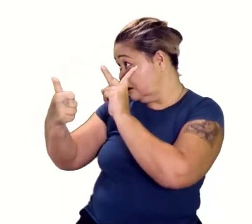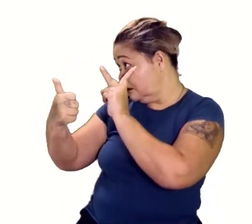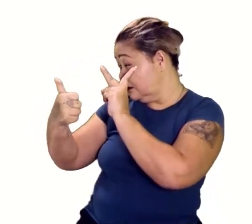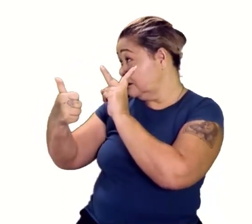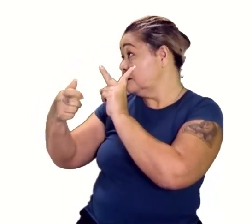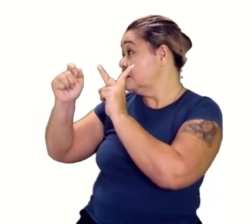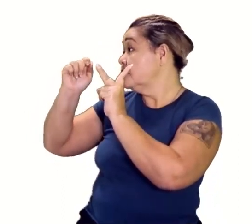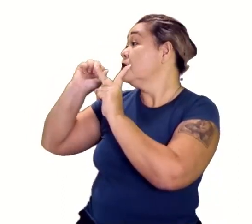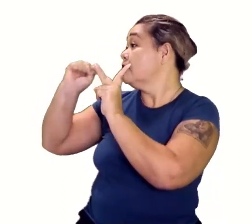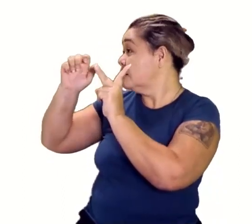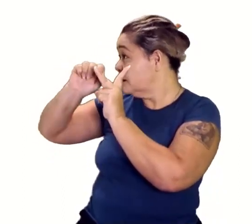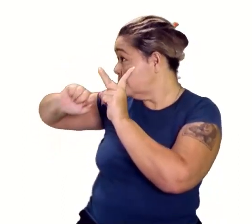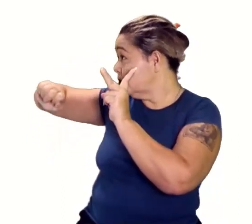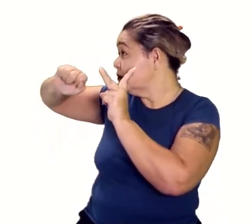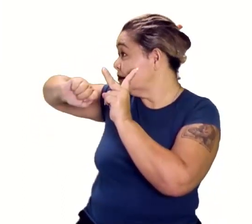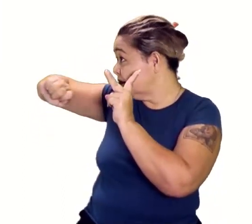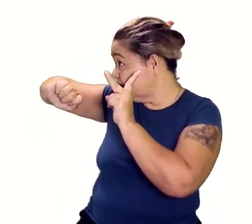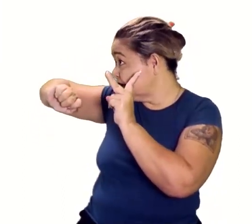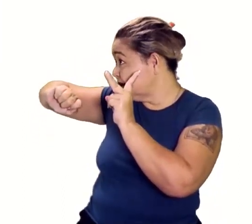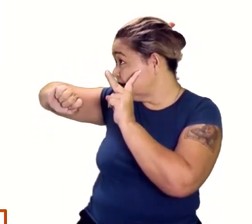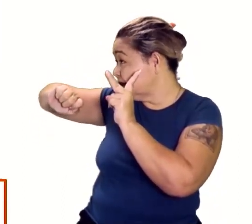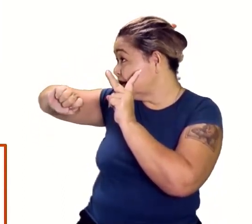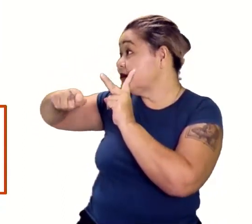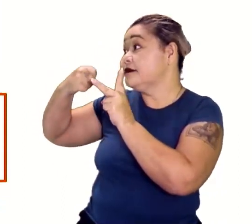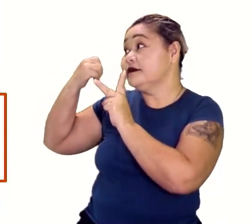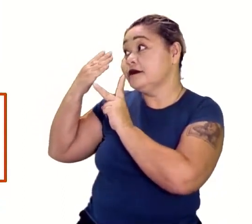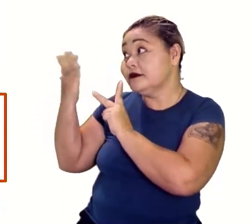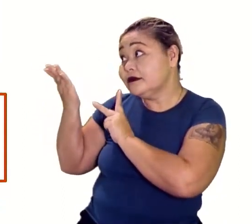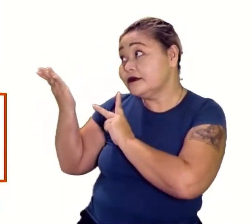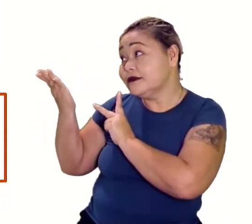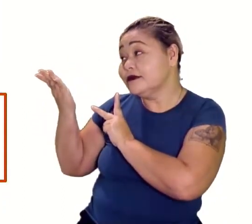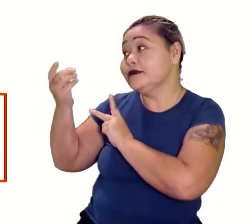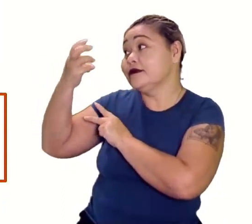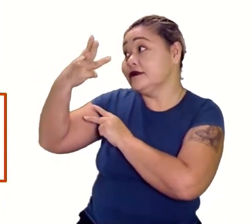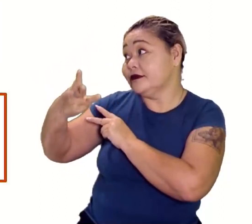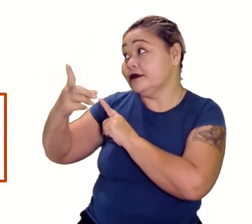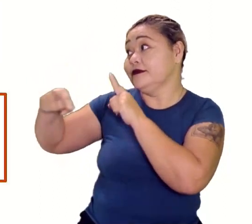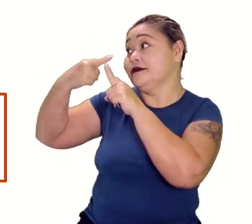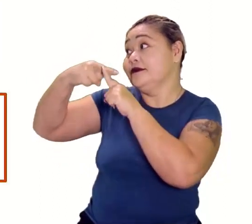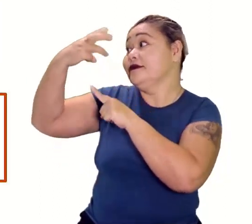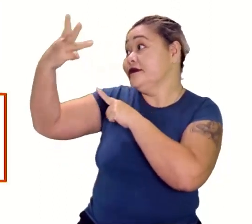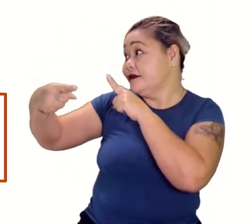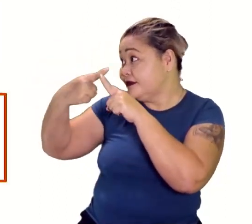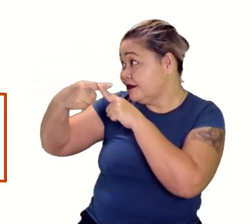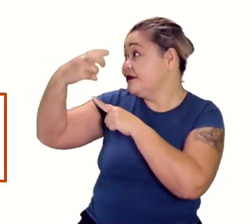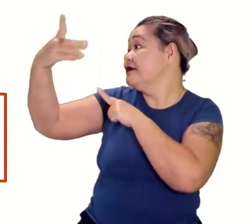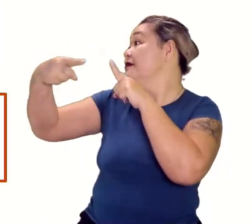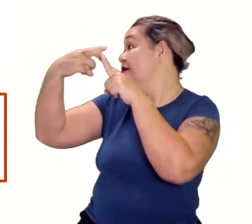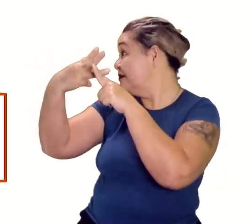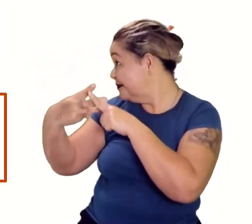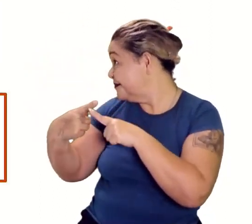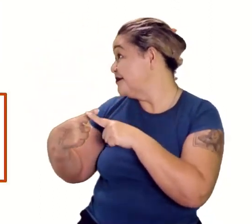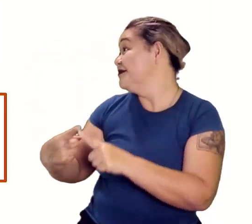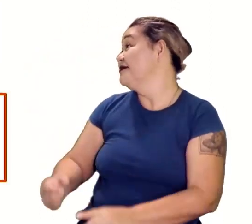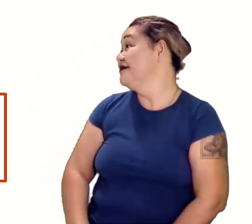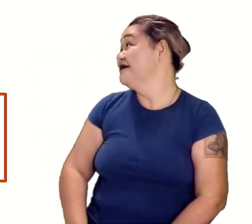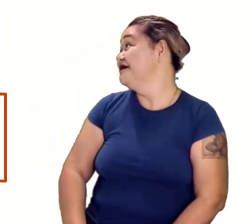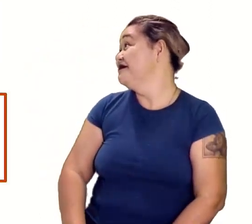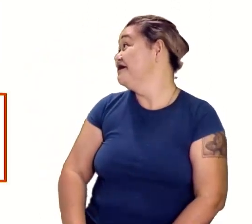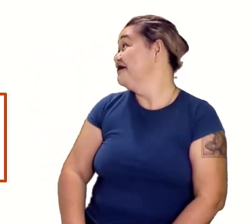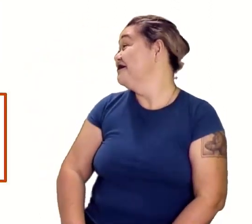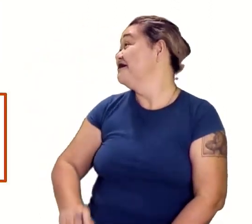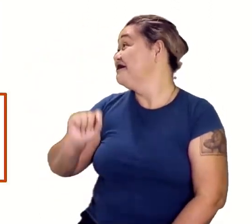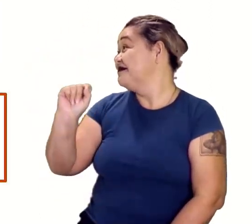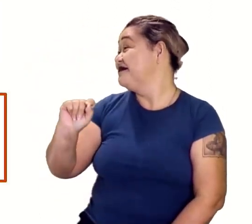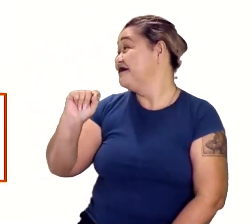podemos escrever da seguinte maneira: 3 vezes 3 vezes 3 vezes 3.